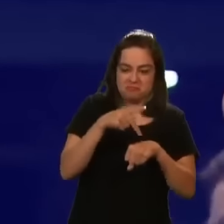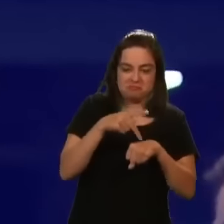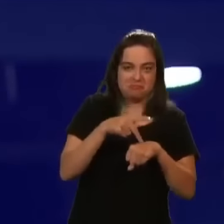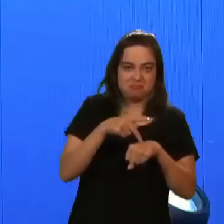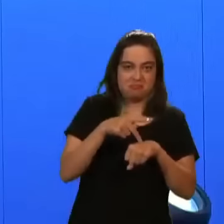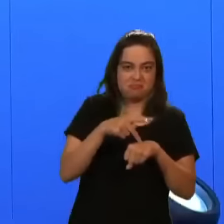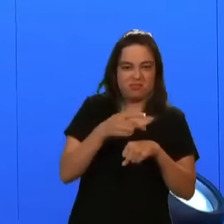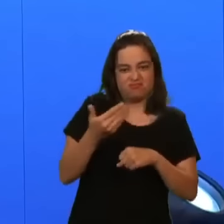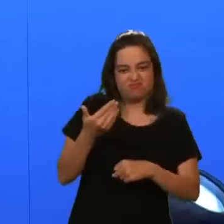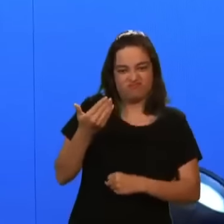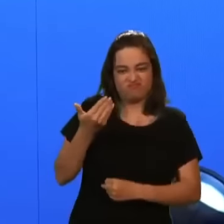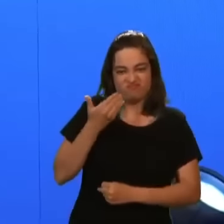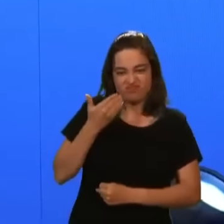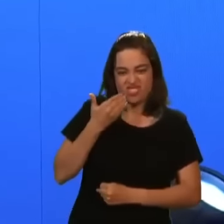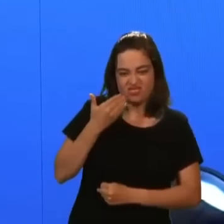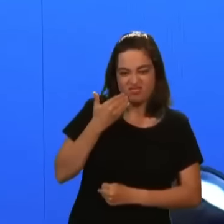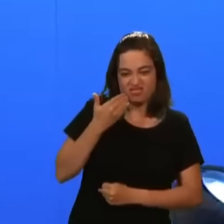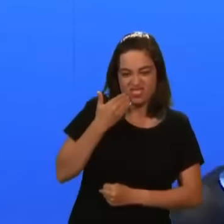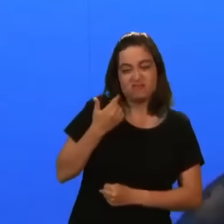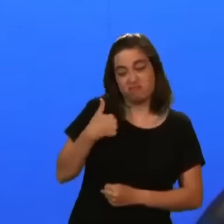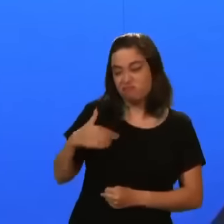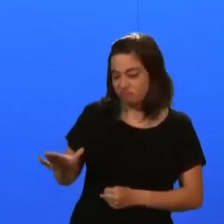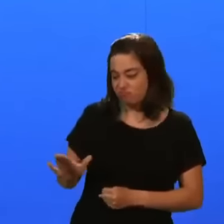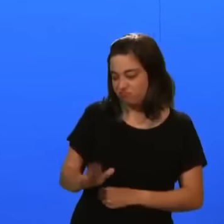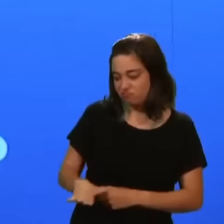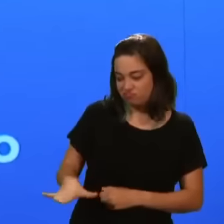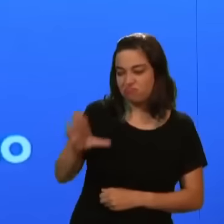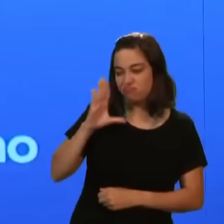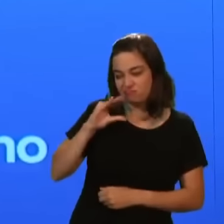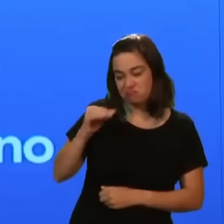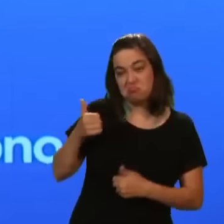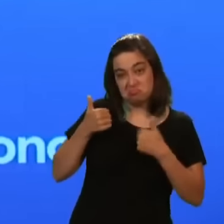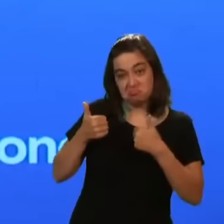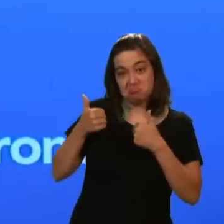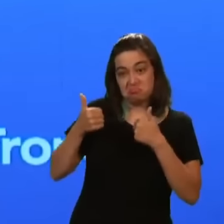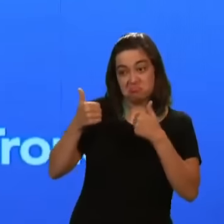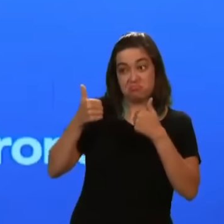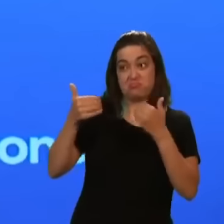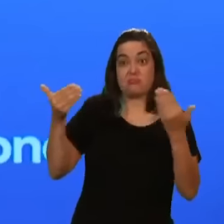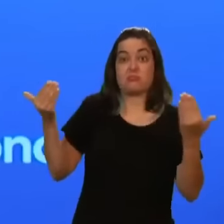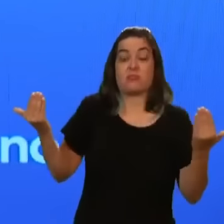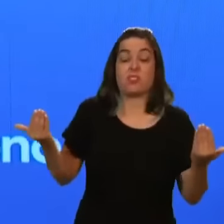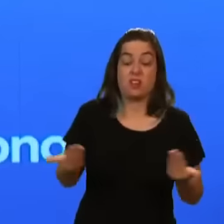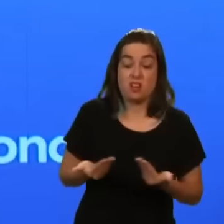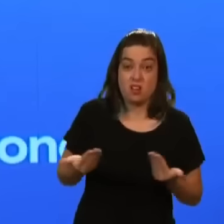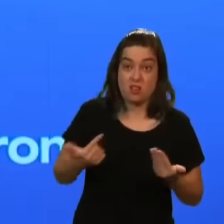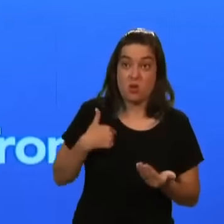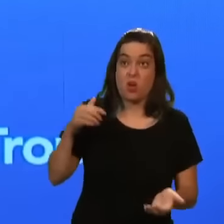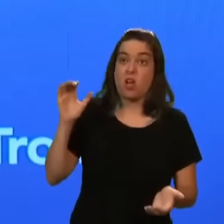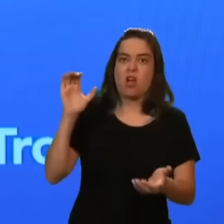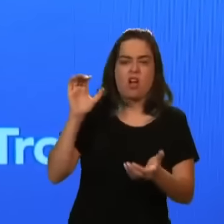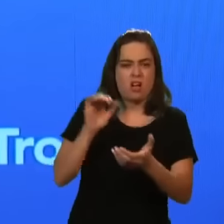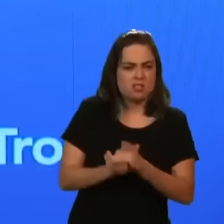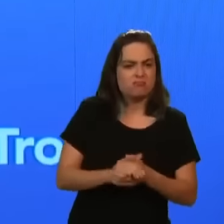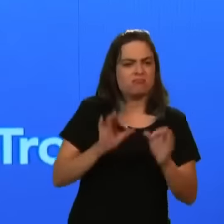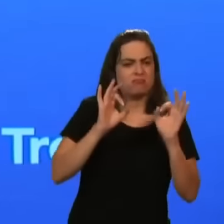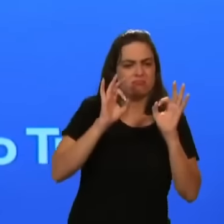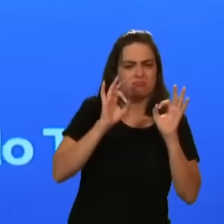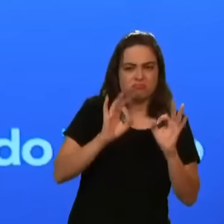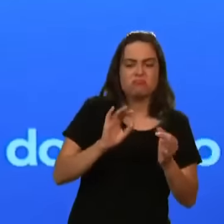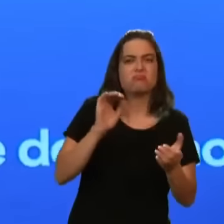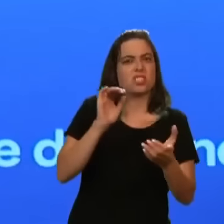Você acha que você, eu tive até uma infância ok, uma adolescência ok, mas agora, né, casei tão bonitinha,